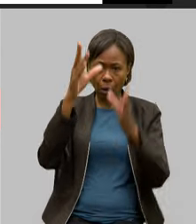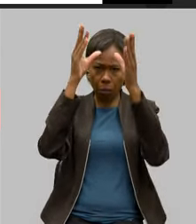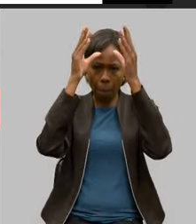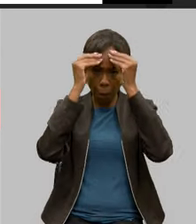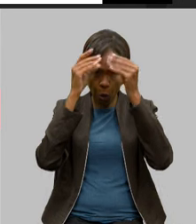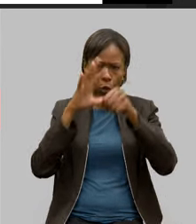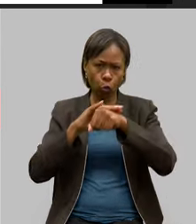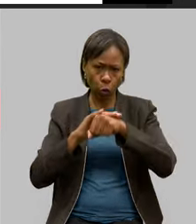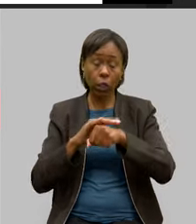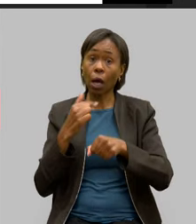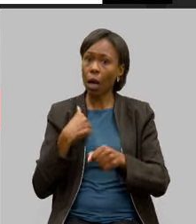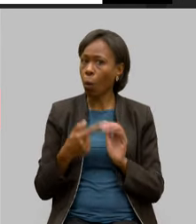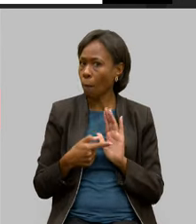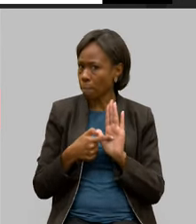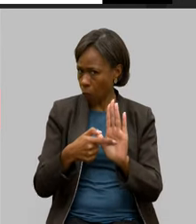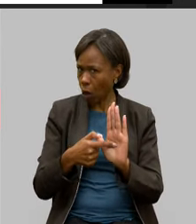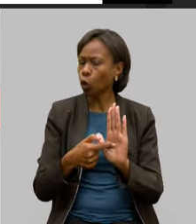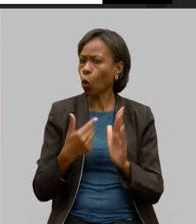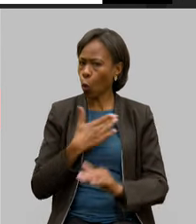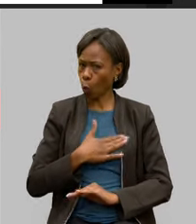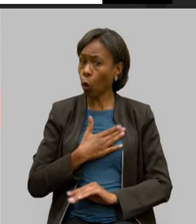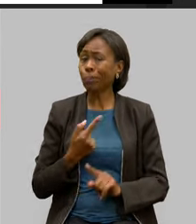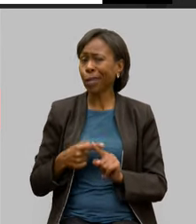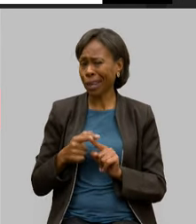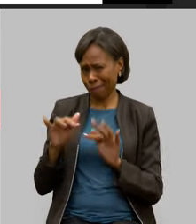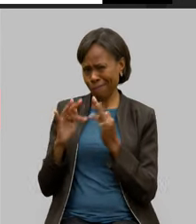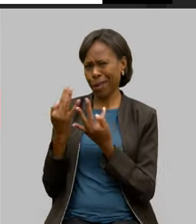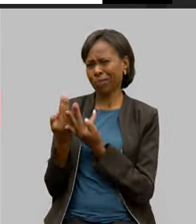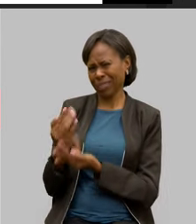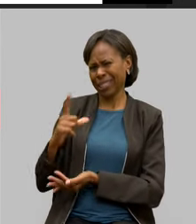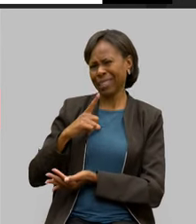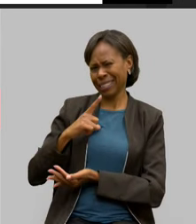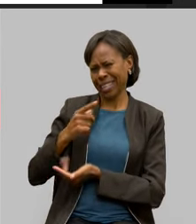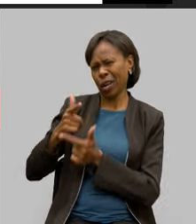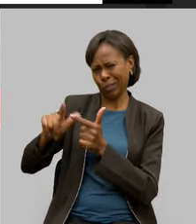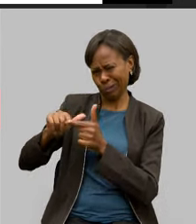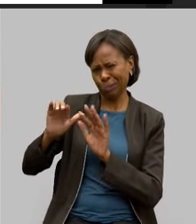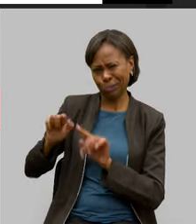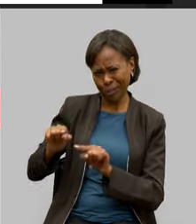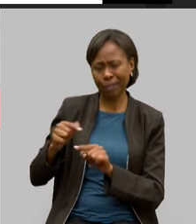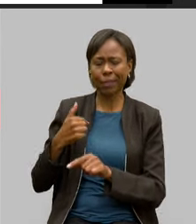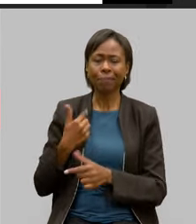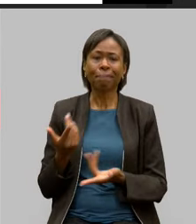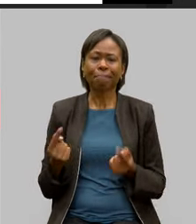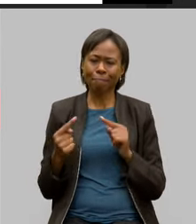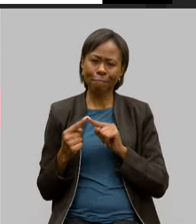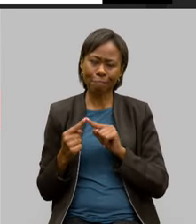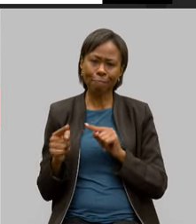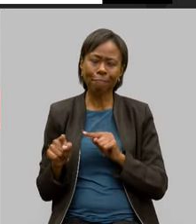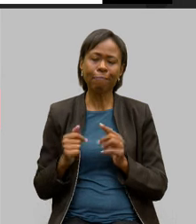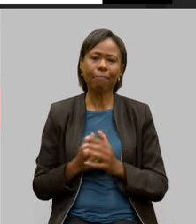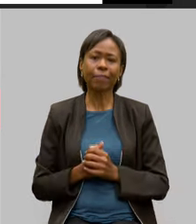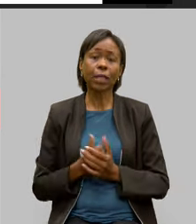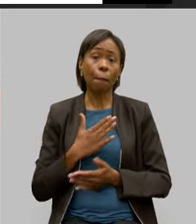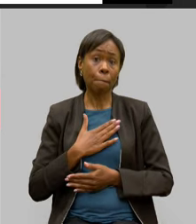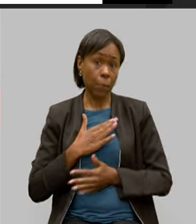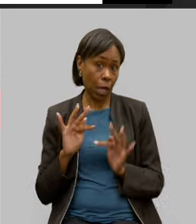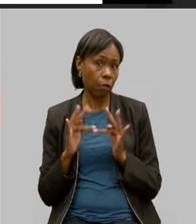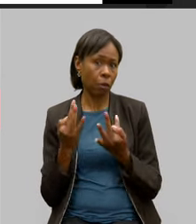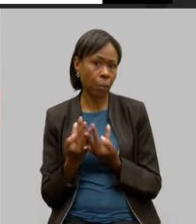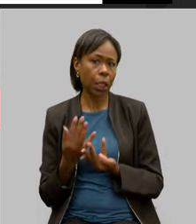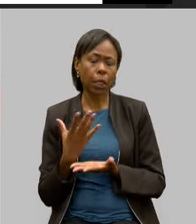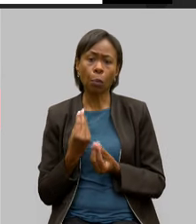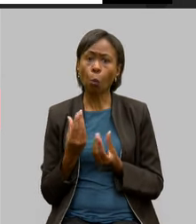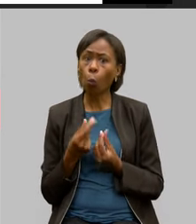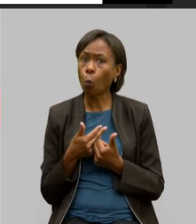gosto de fazer porque por uma questão familiar eu sou muito ligado a essas questões eh pela a minha família tem muitos